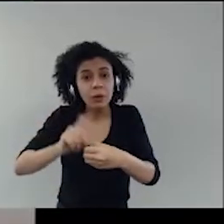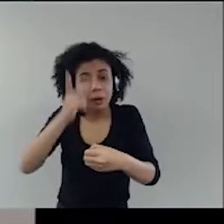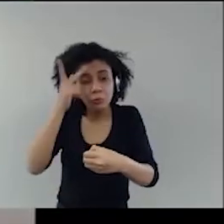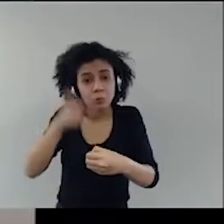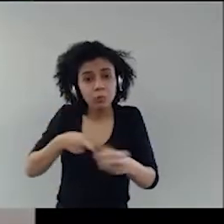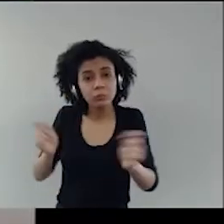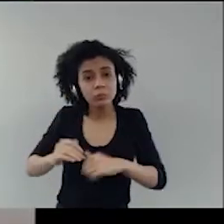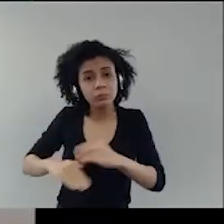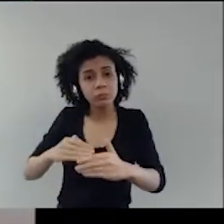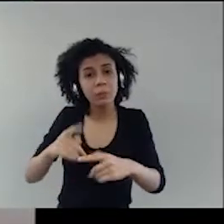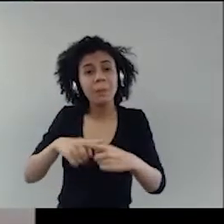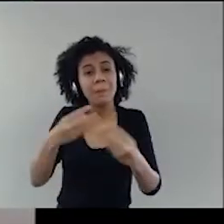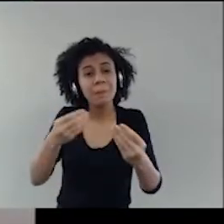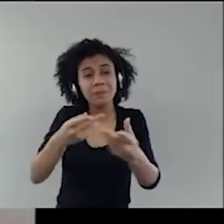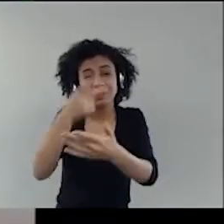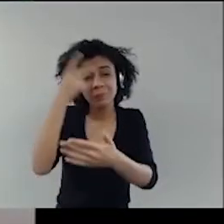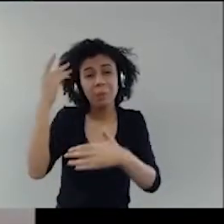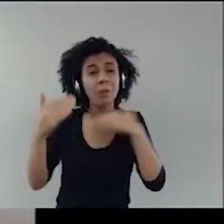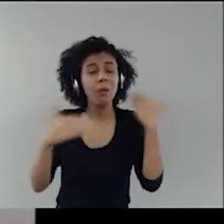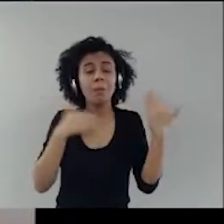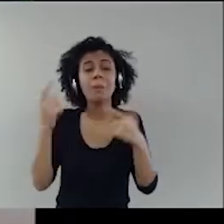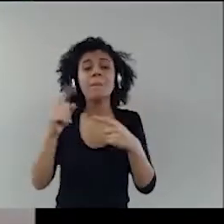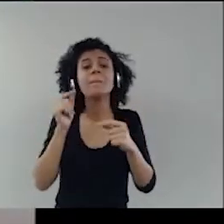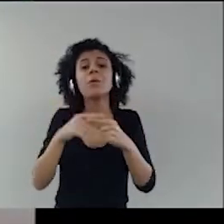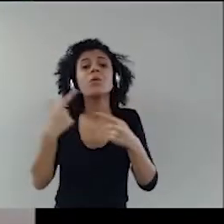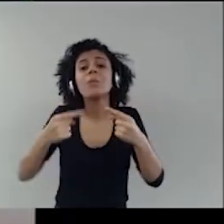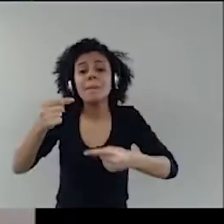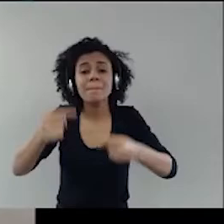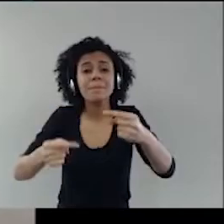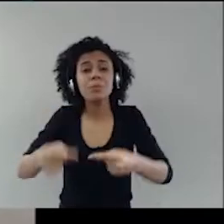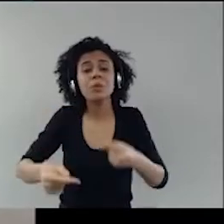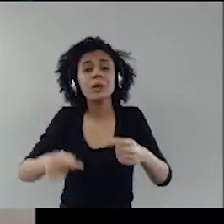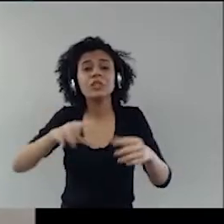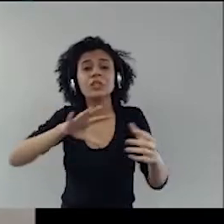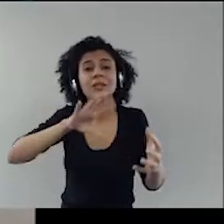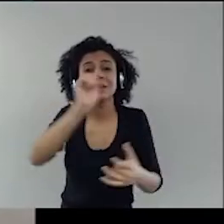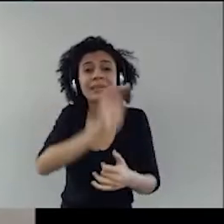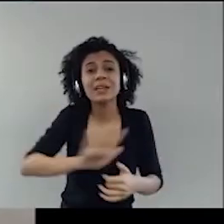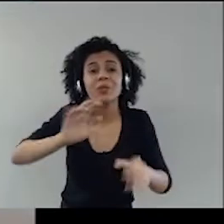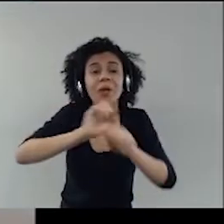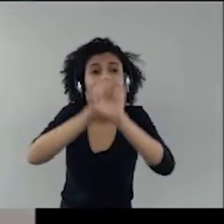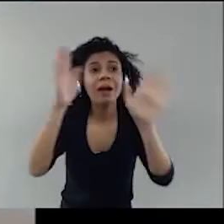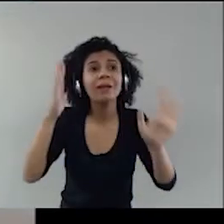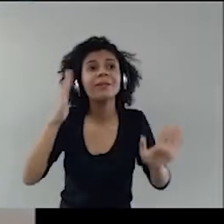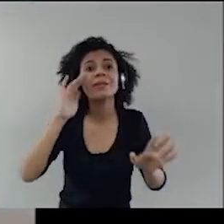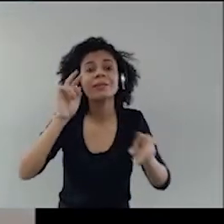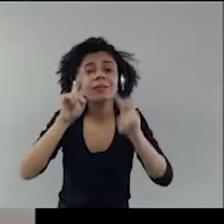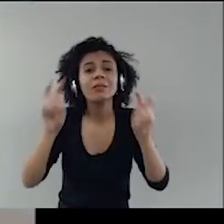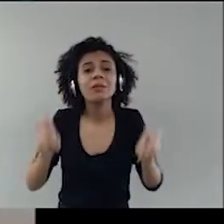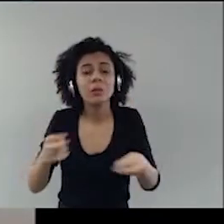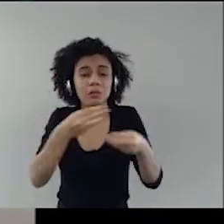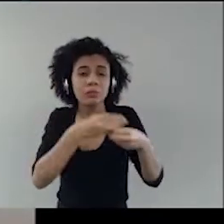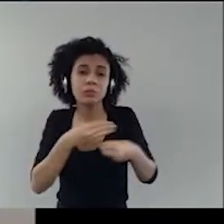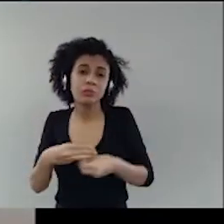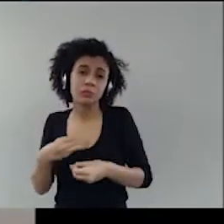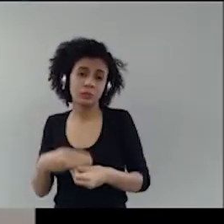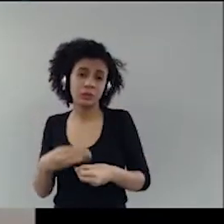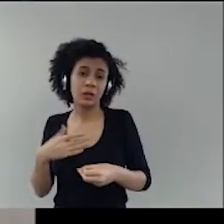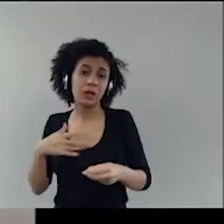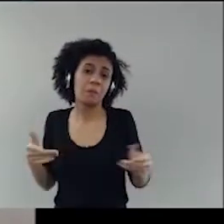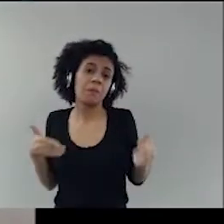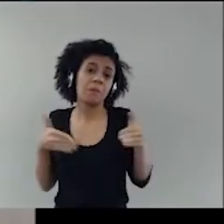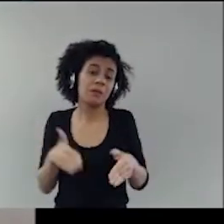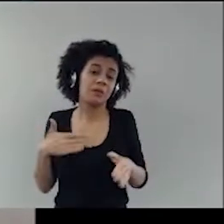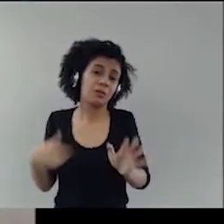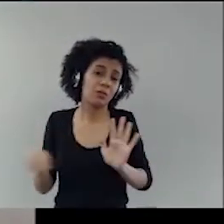infelizmente, muitas pessoas estão morrendo sem uma política clara sanitária nacional. Então, o que eu tenho participado, e